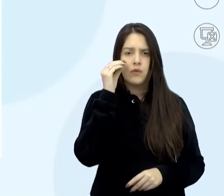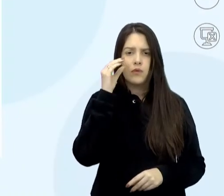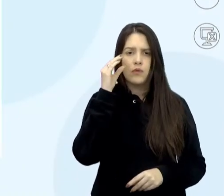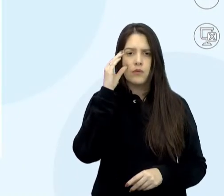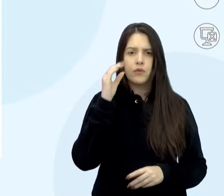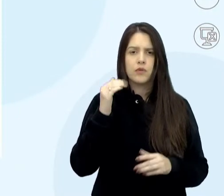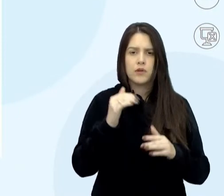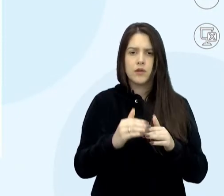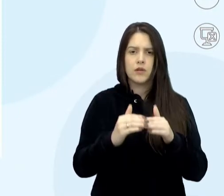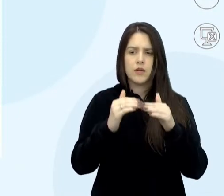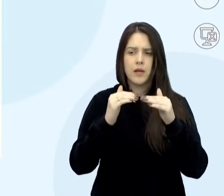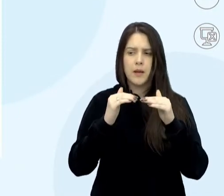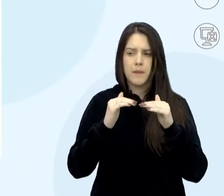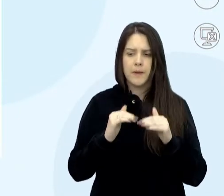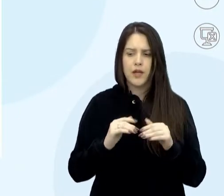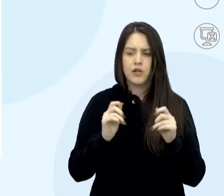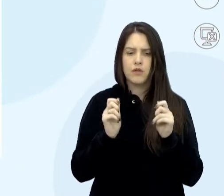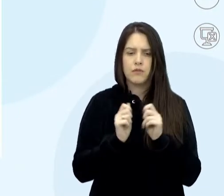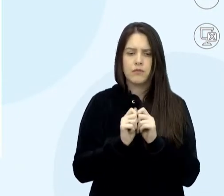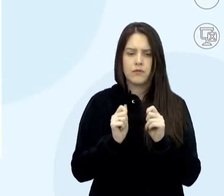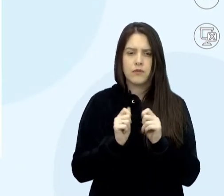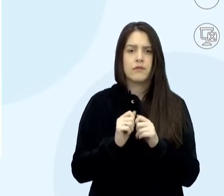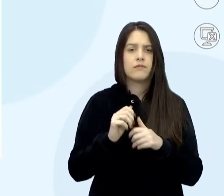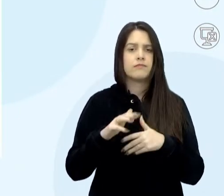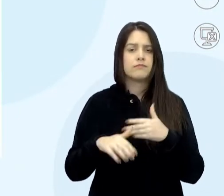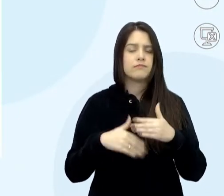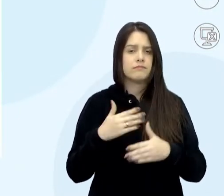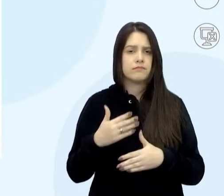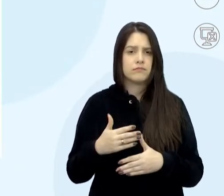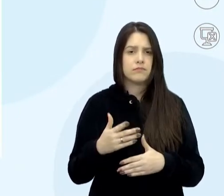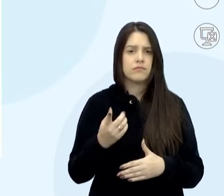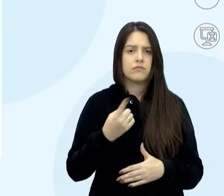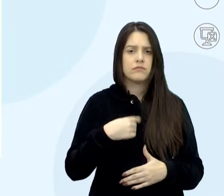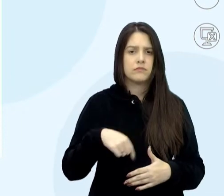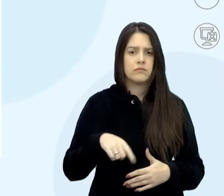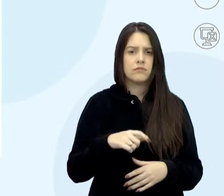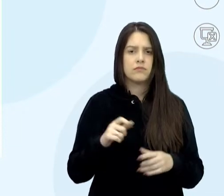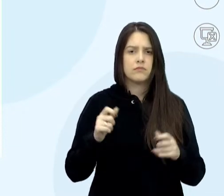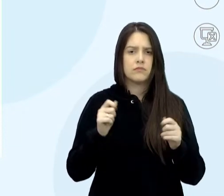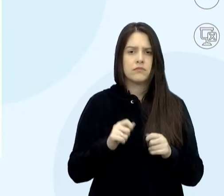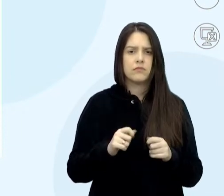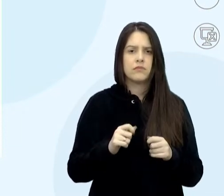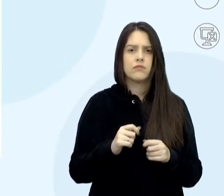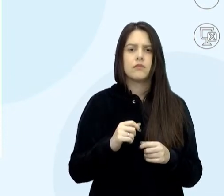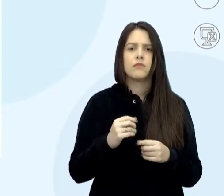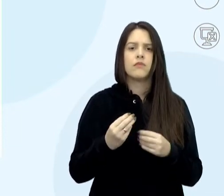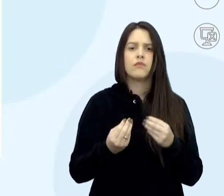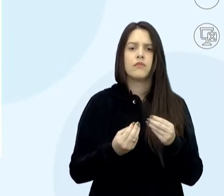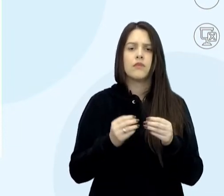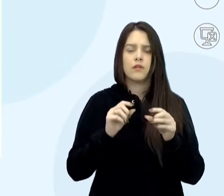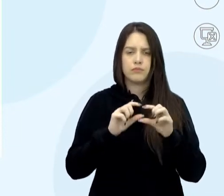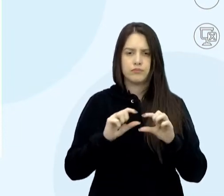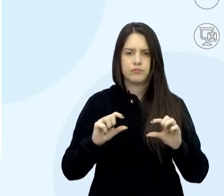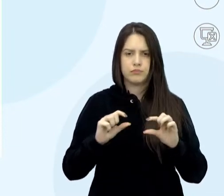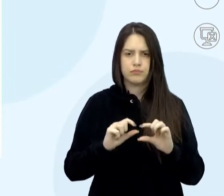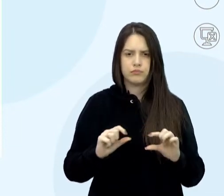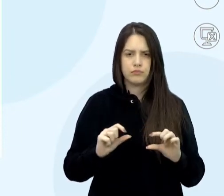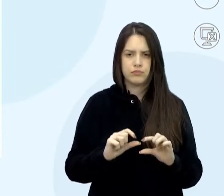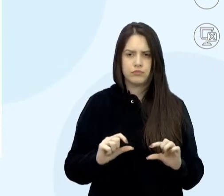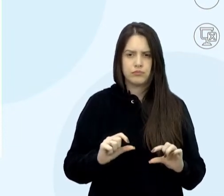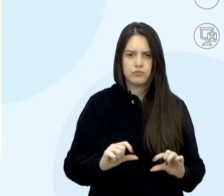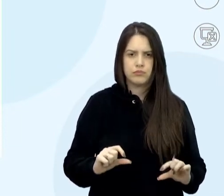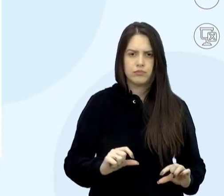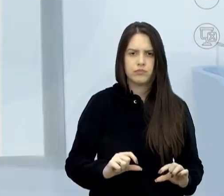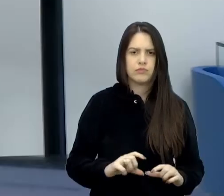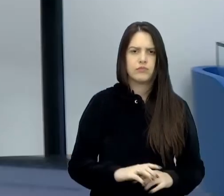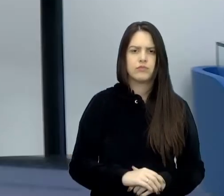base que foi feito, e aí a descrição da conta. O que ela cobra? Obrigatoriamente, em todas